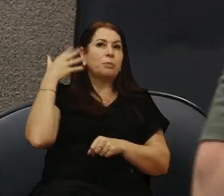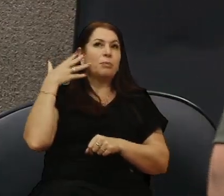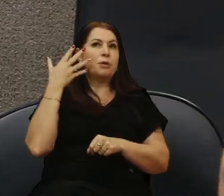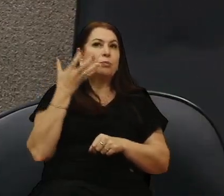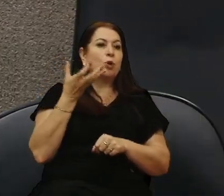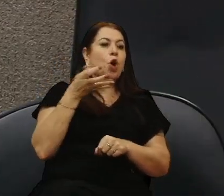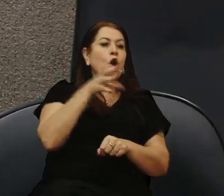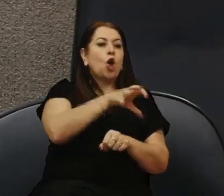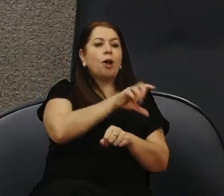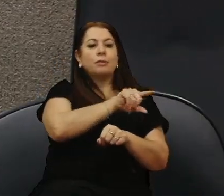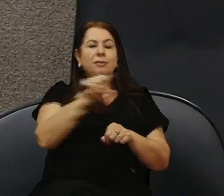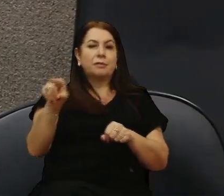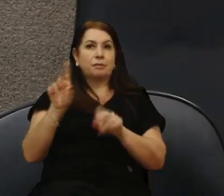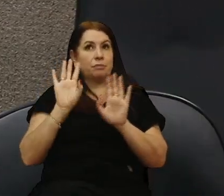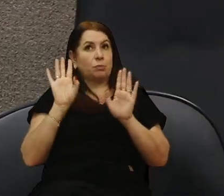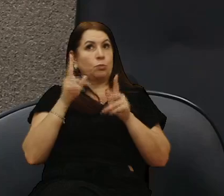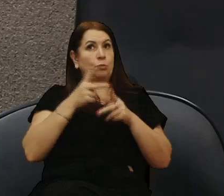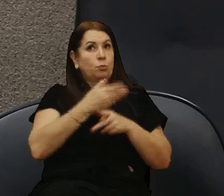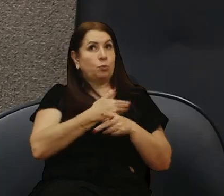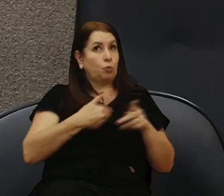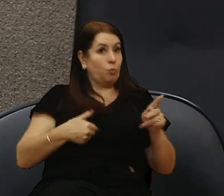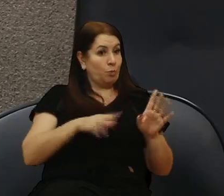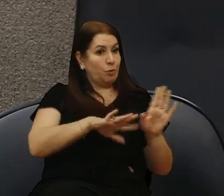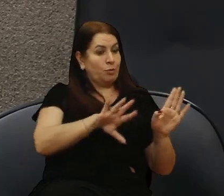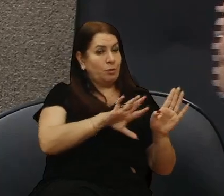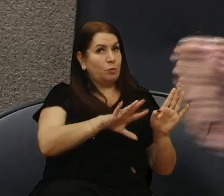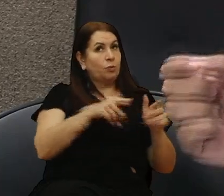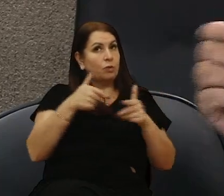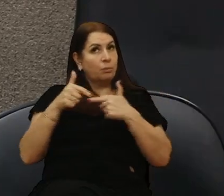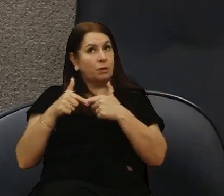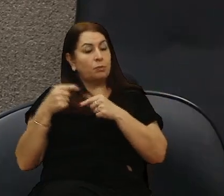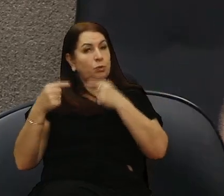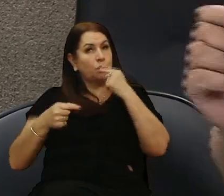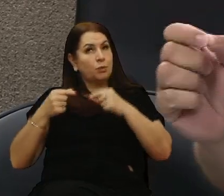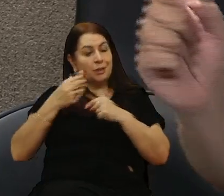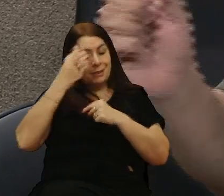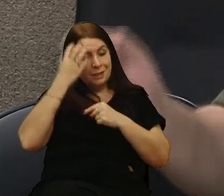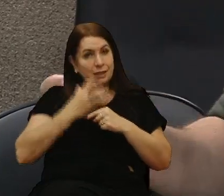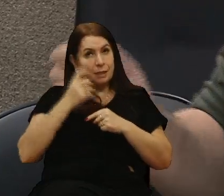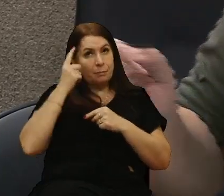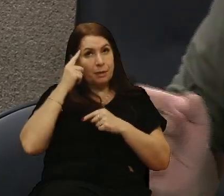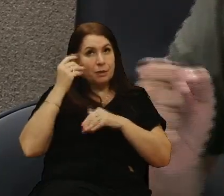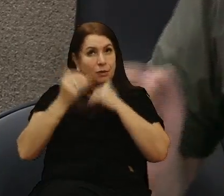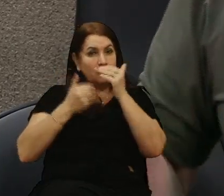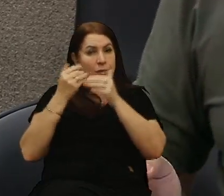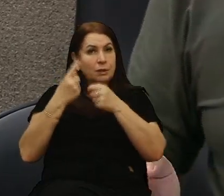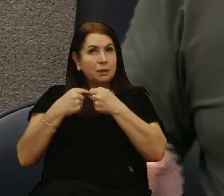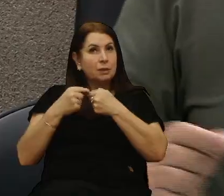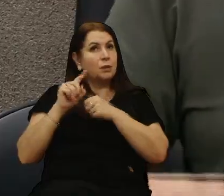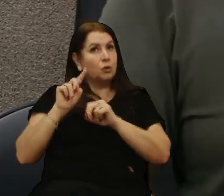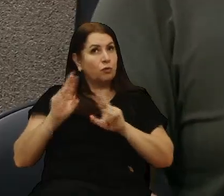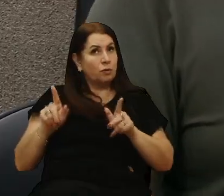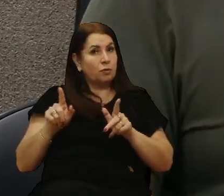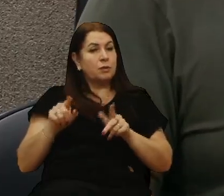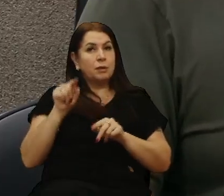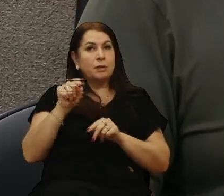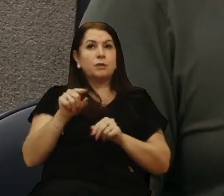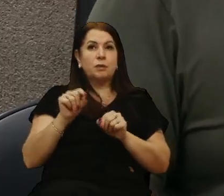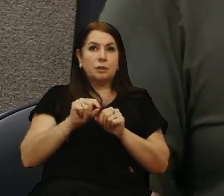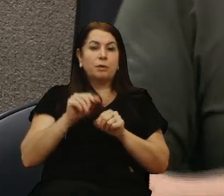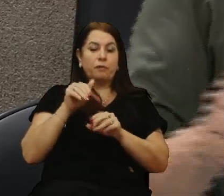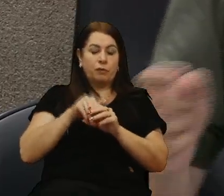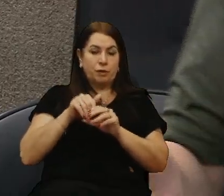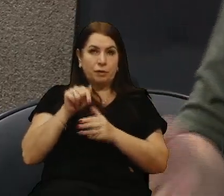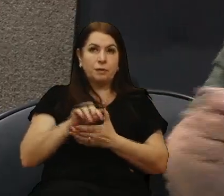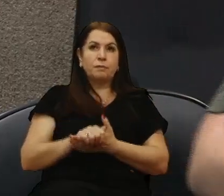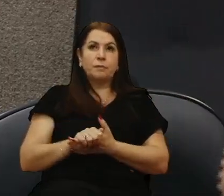seu público, é uma coisa. Quando se faz um trabalho, uma discussão séria, pensando no desenvolvimento da cidade, é outra. E é isso que nós estamos votando